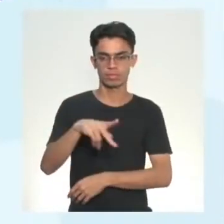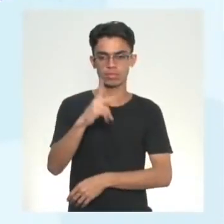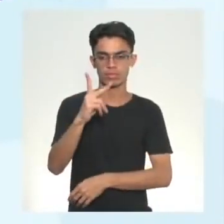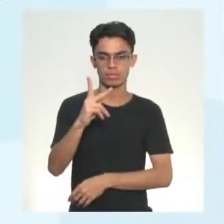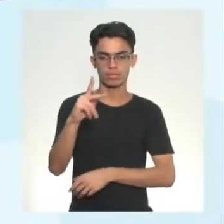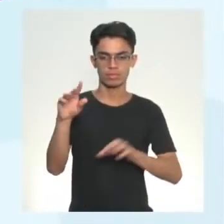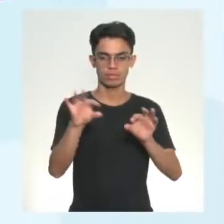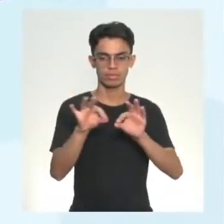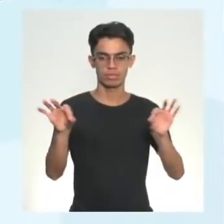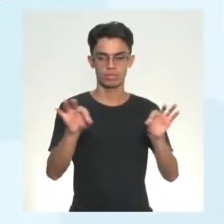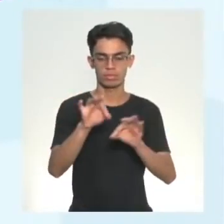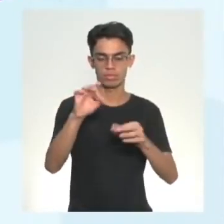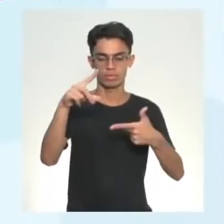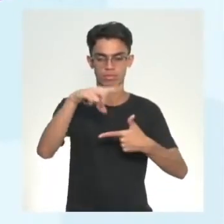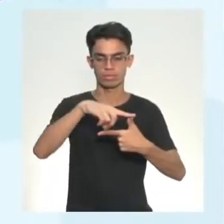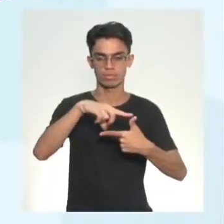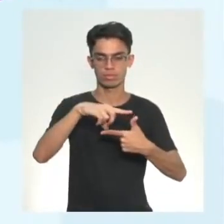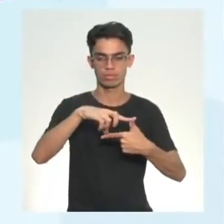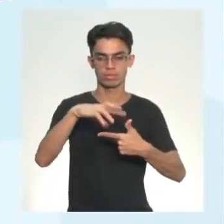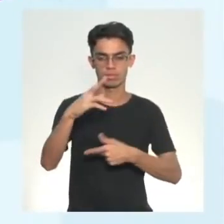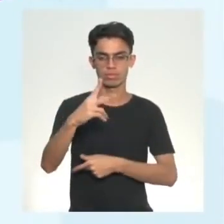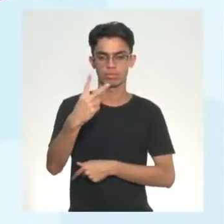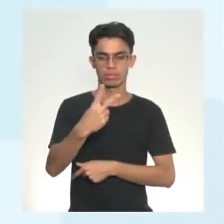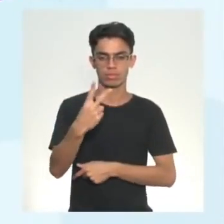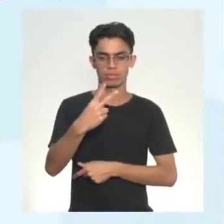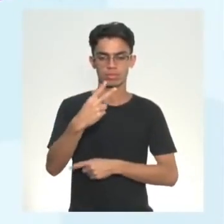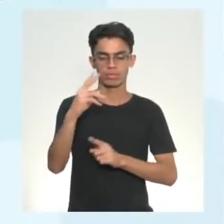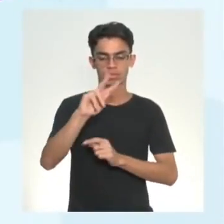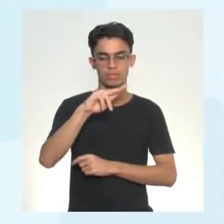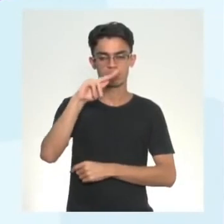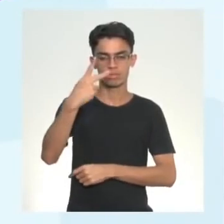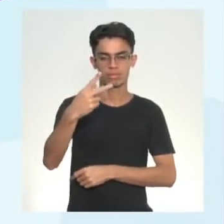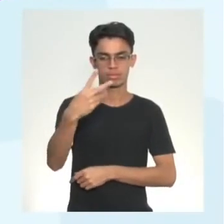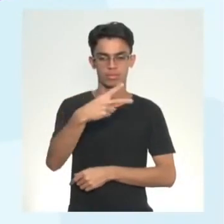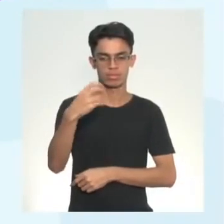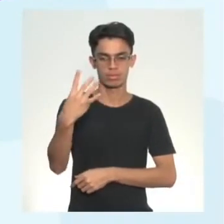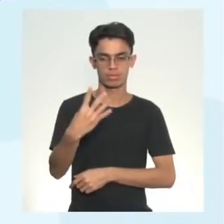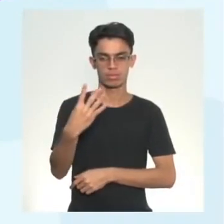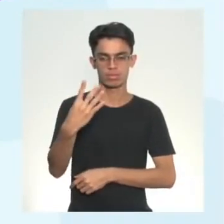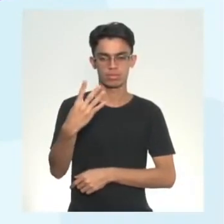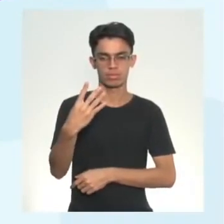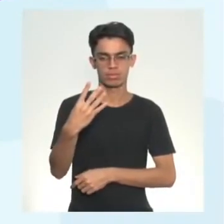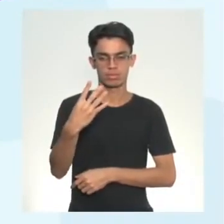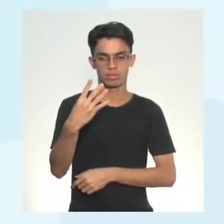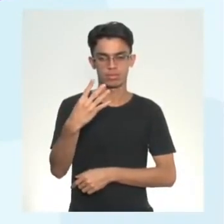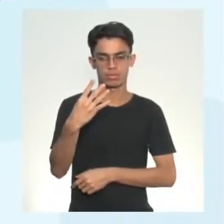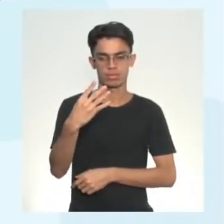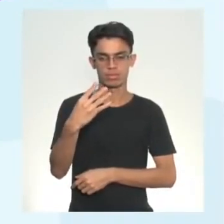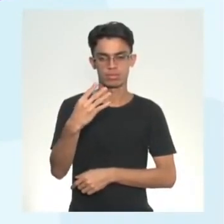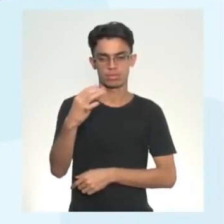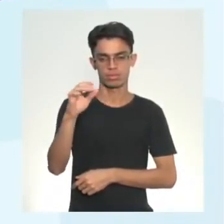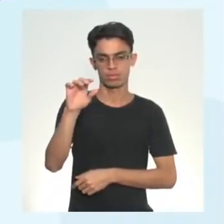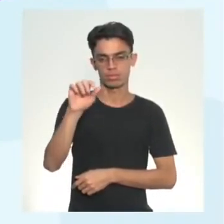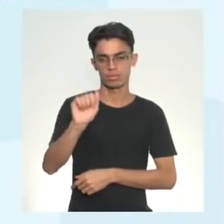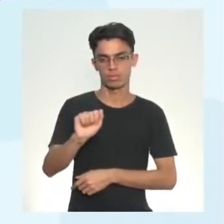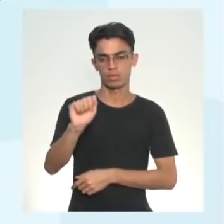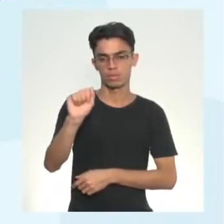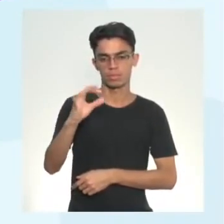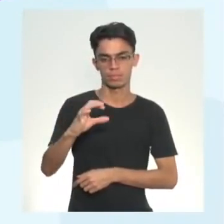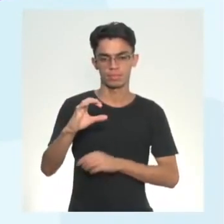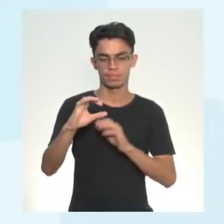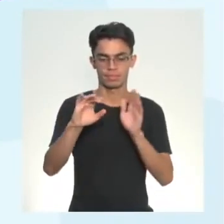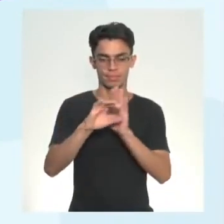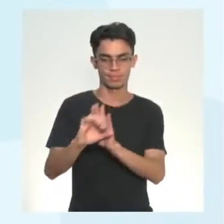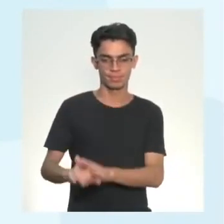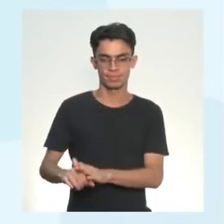área é o quadrado. 2 ao quadrado, 4. Então, elimino a A e a C. A